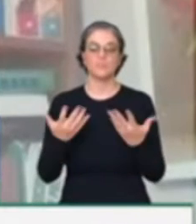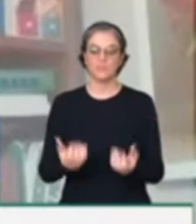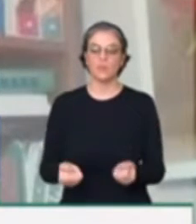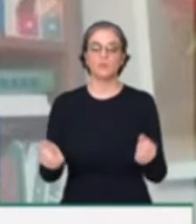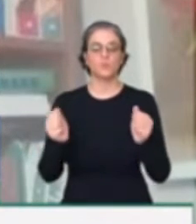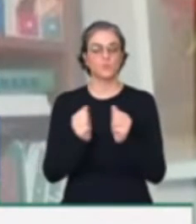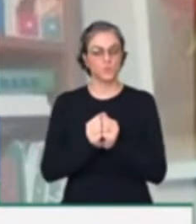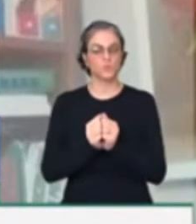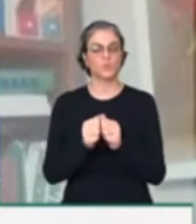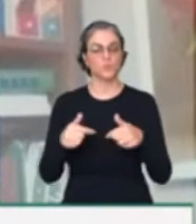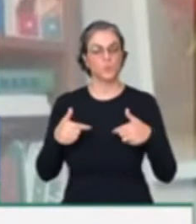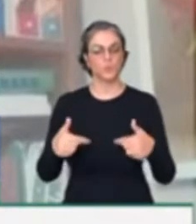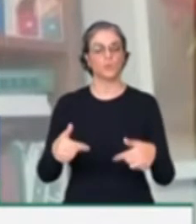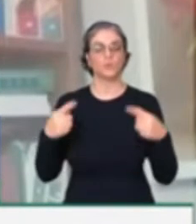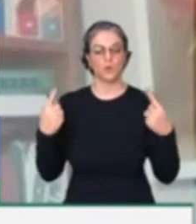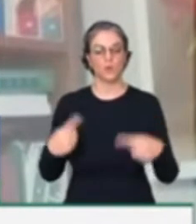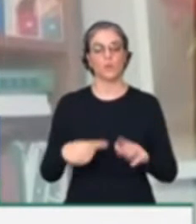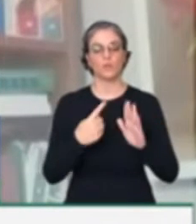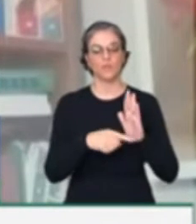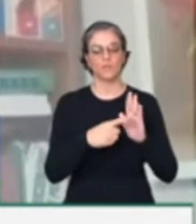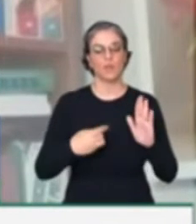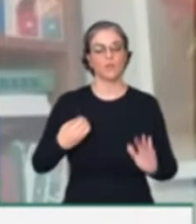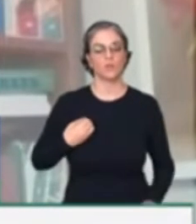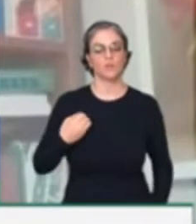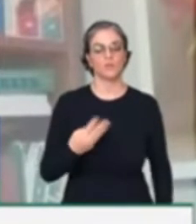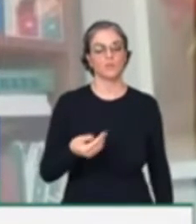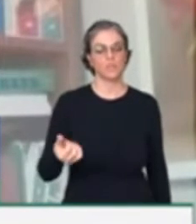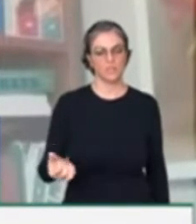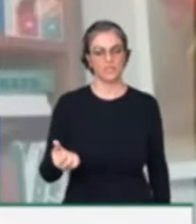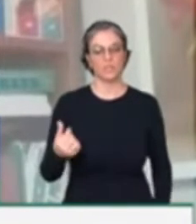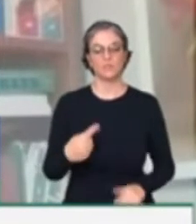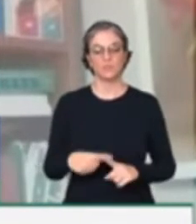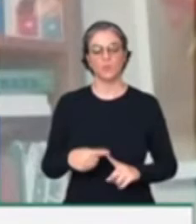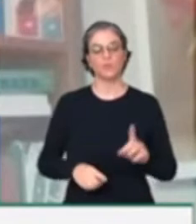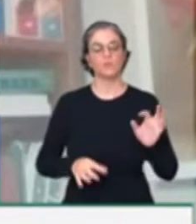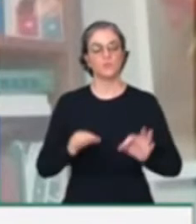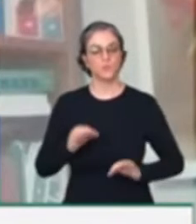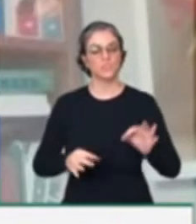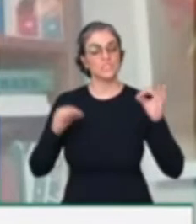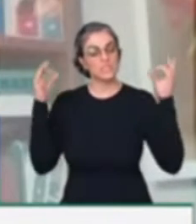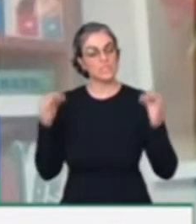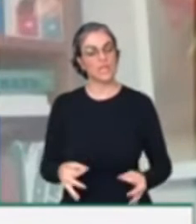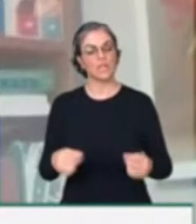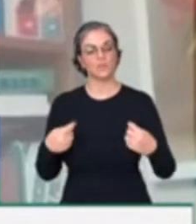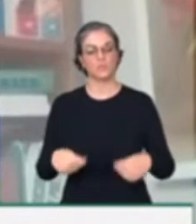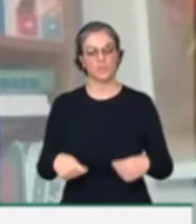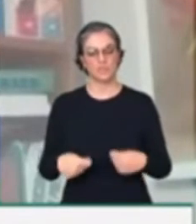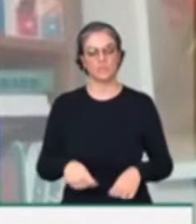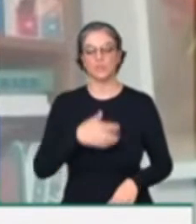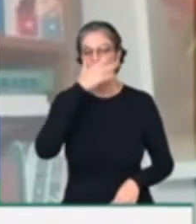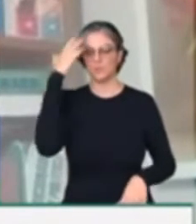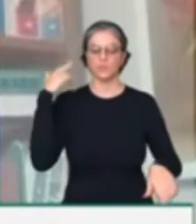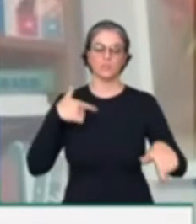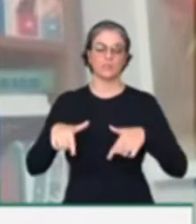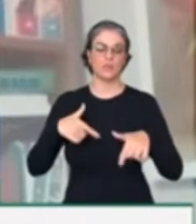e juntas o veto 36, porque é justo que o profissional de saúde está oferecendo a